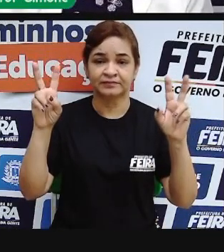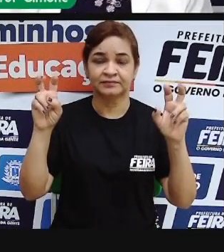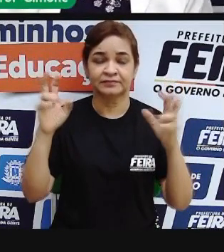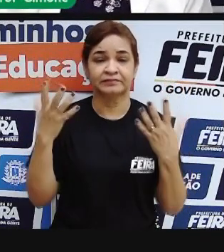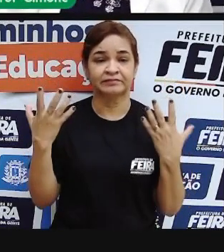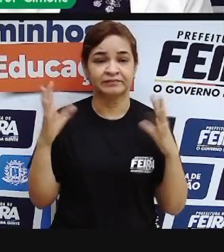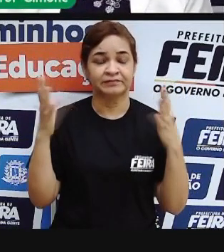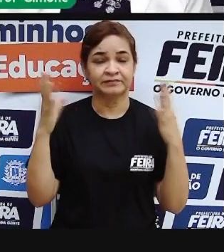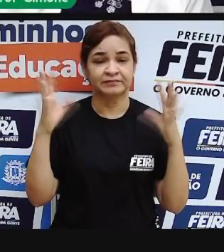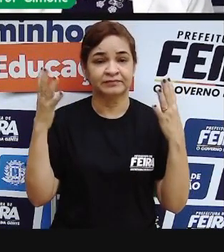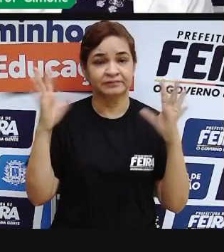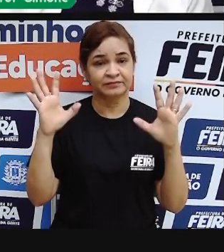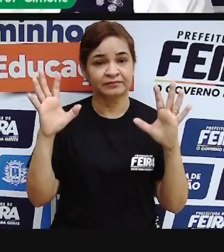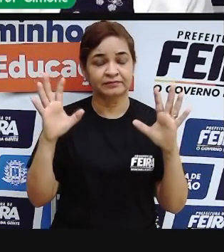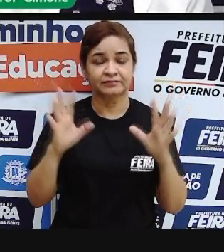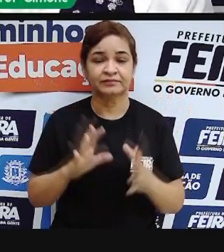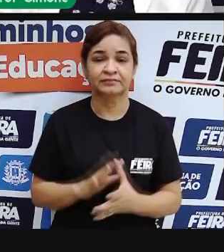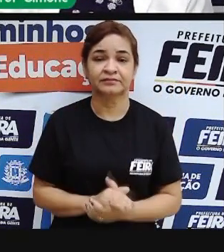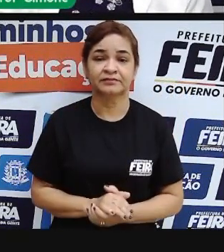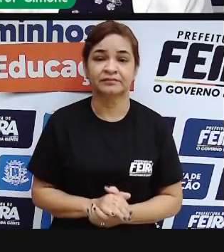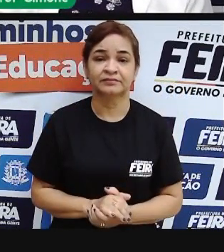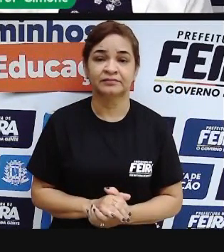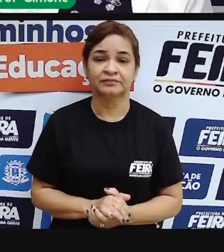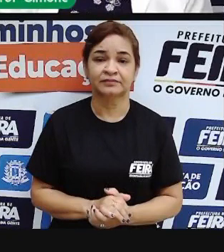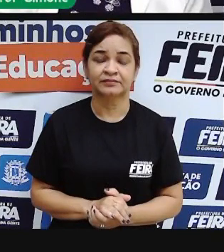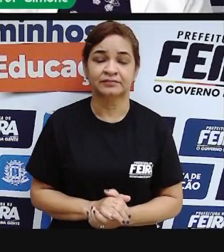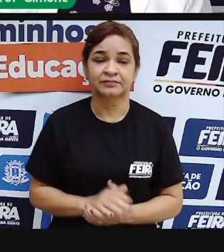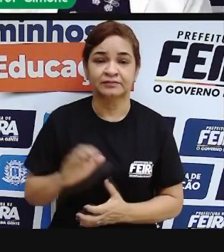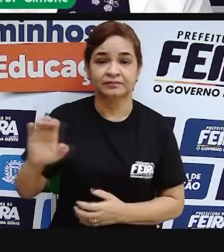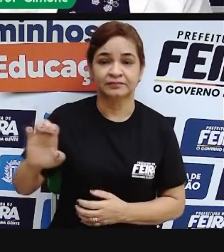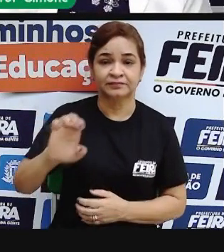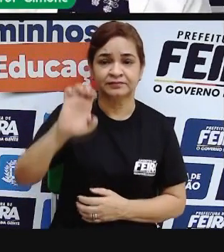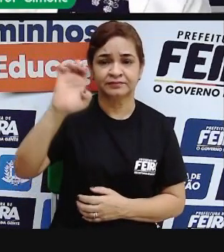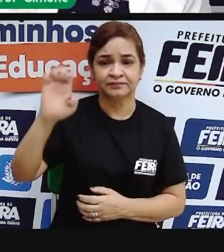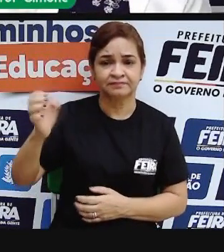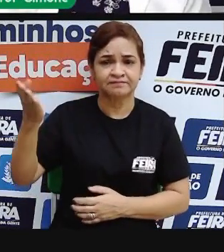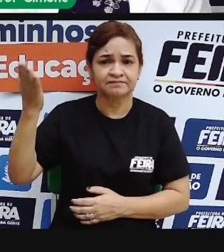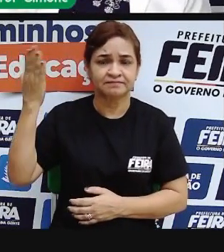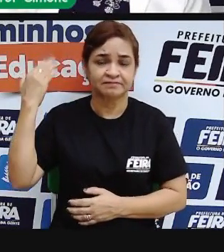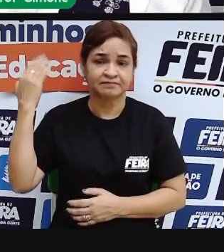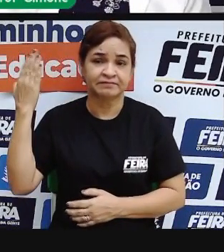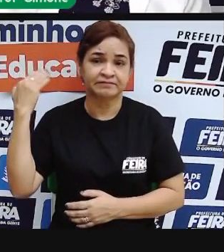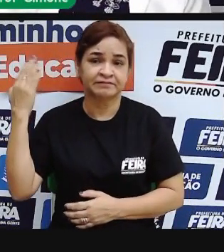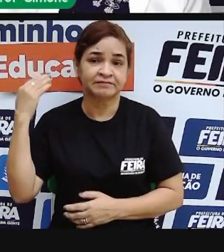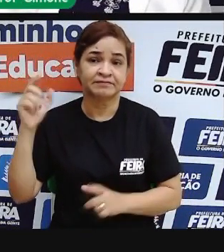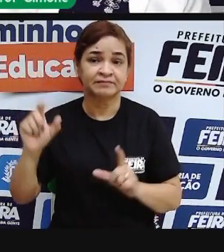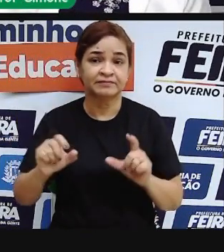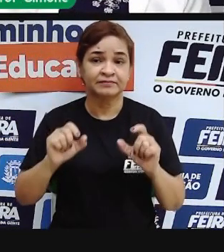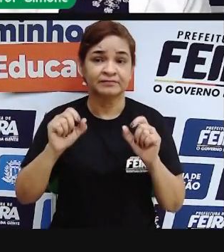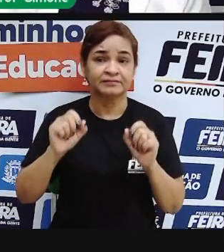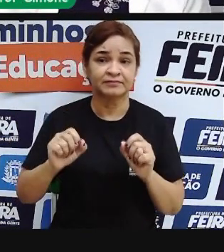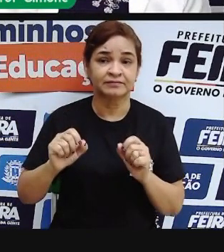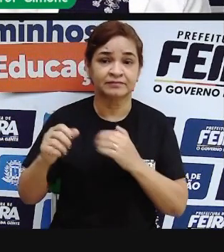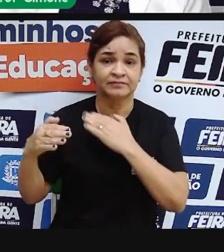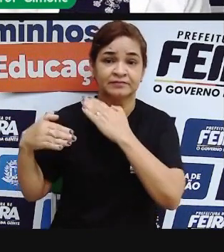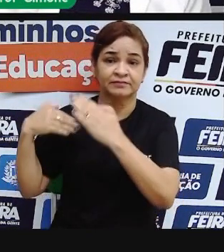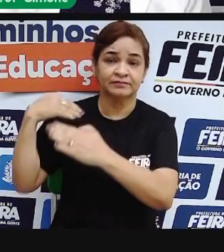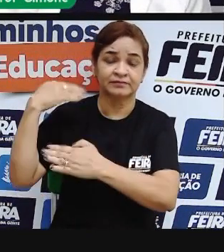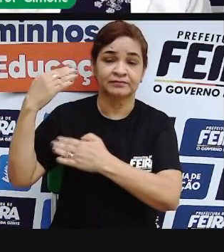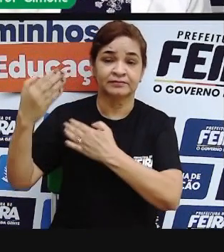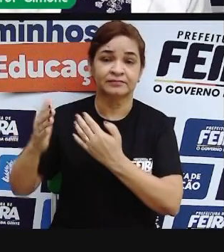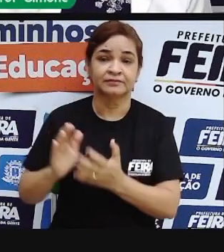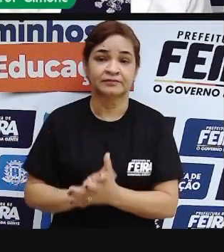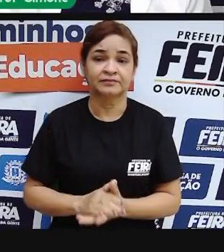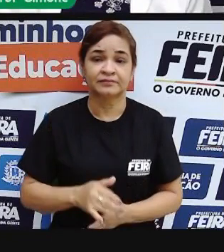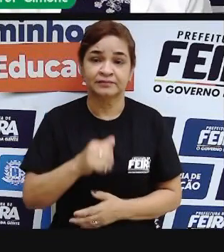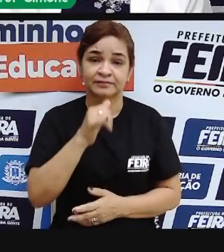Festejos juninos. Na Europa medieval, o mês de junho é marcado pela tradição das festas da